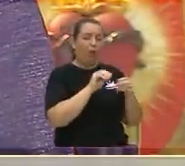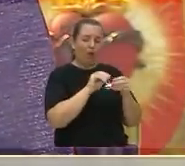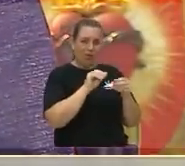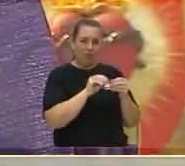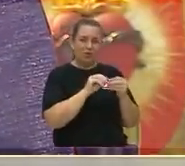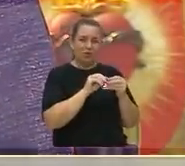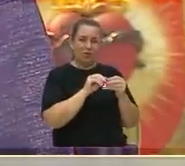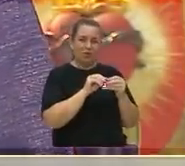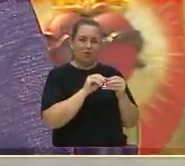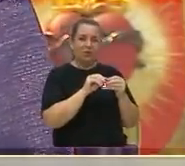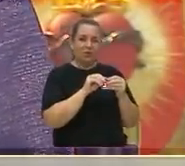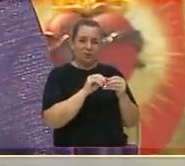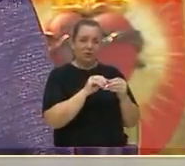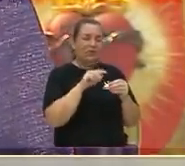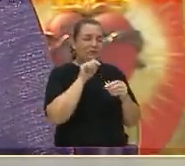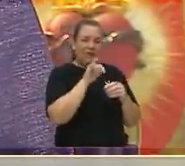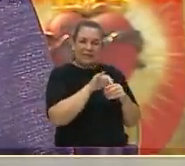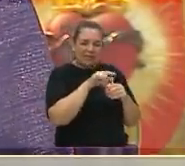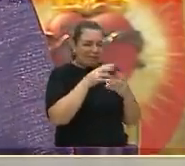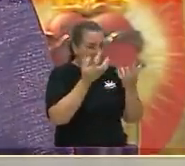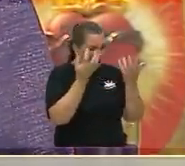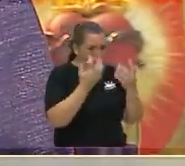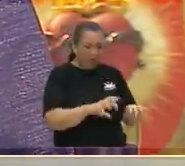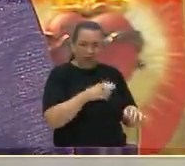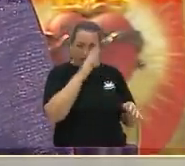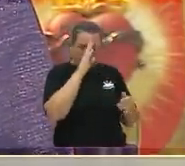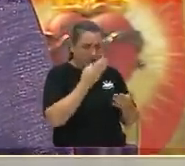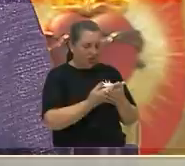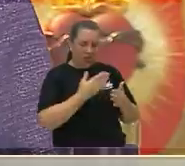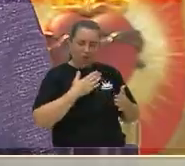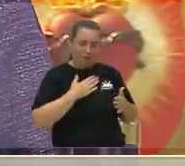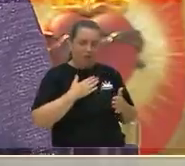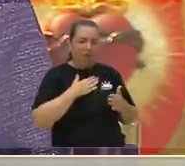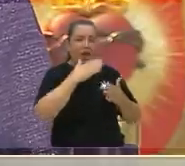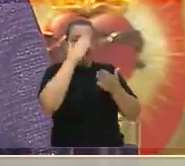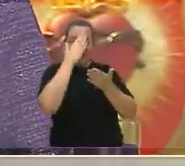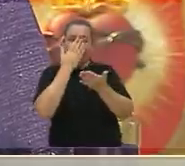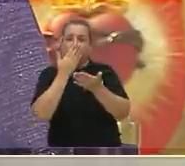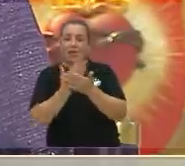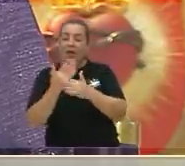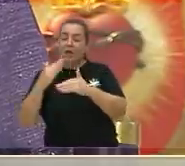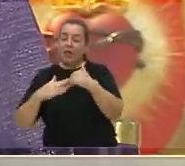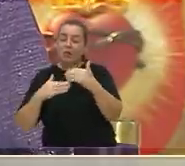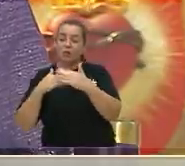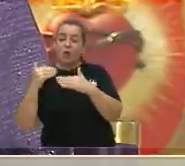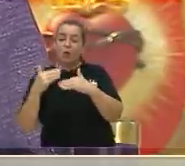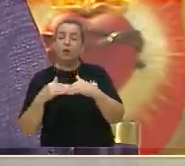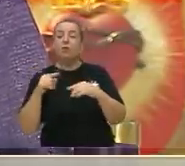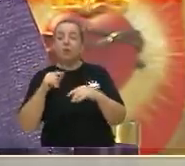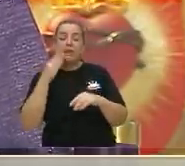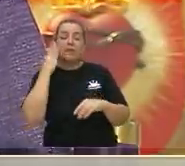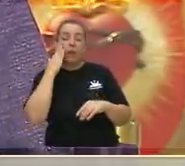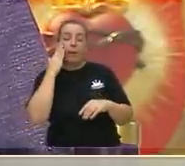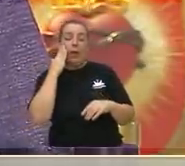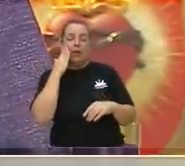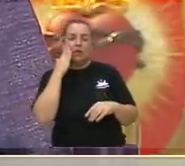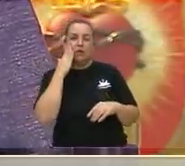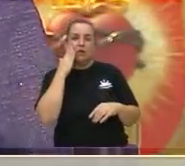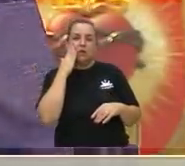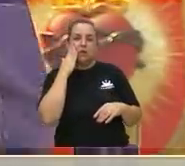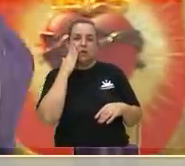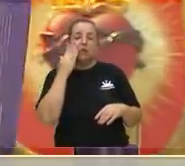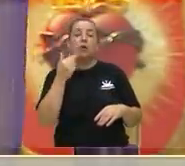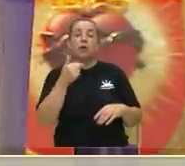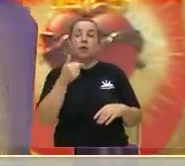faço mesmo que não queirais acreditar em mim acreditar nas minhas obras para que saibais e reconheçais